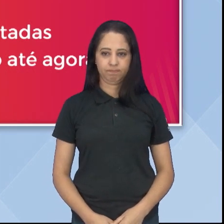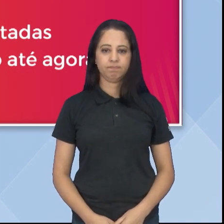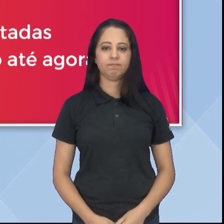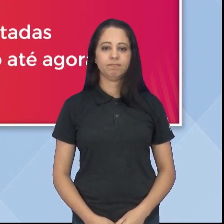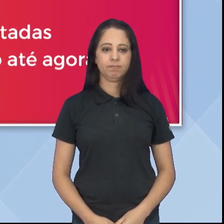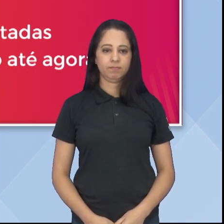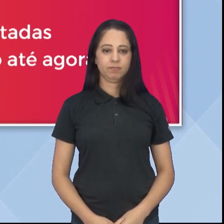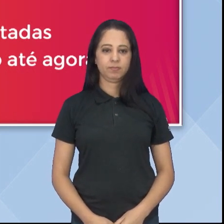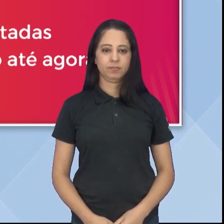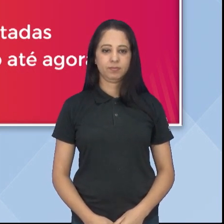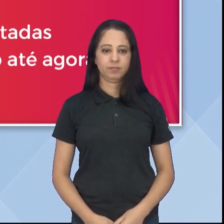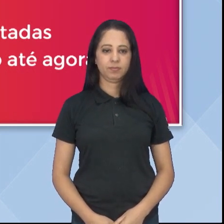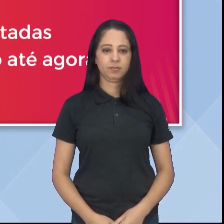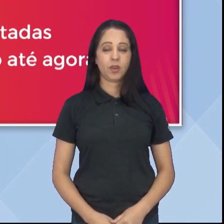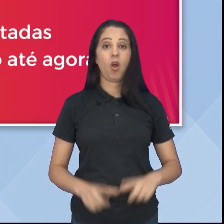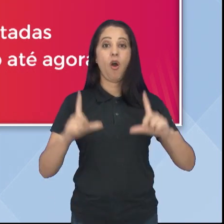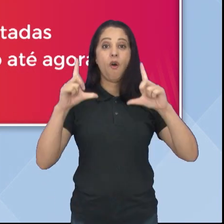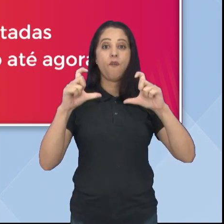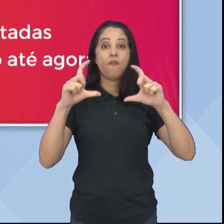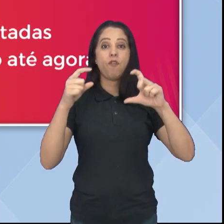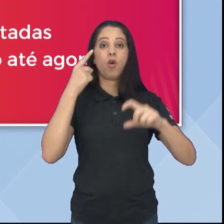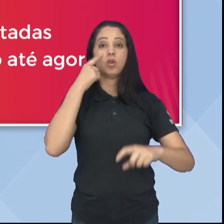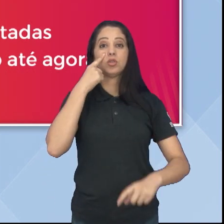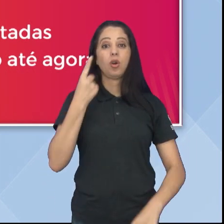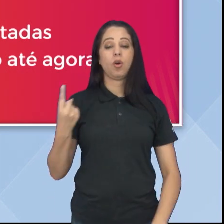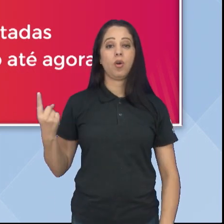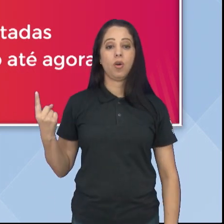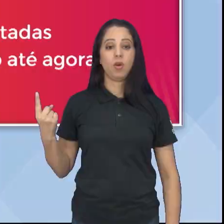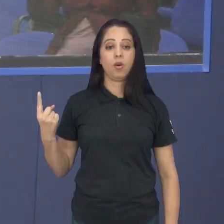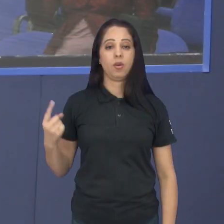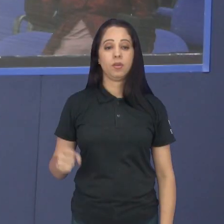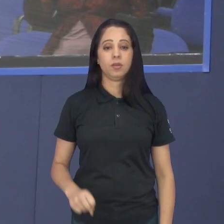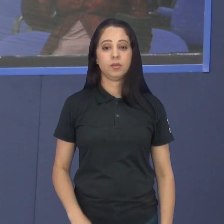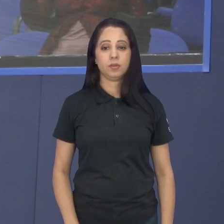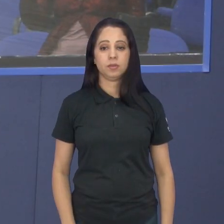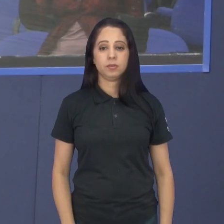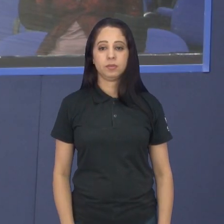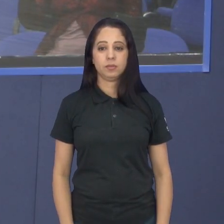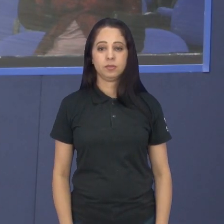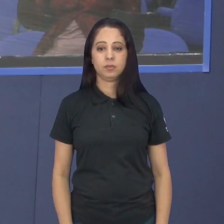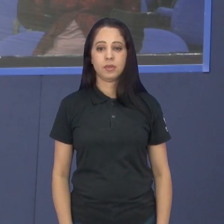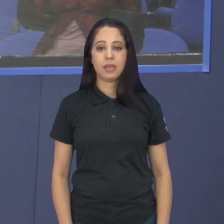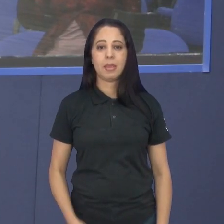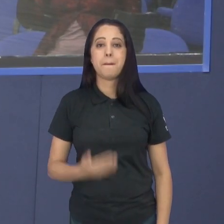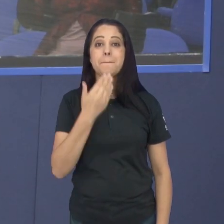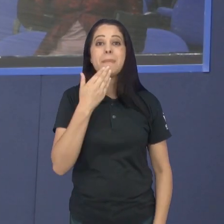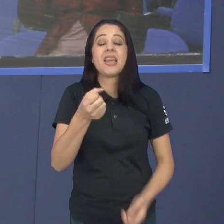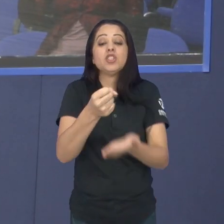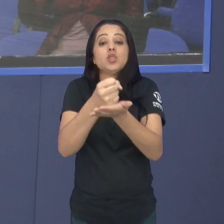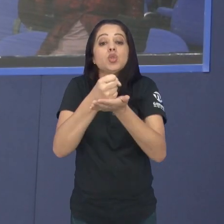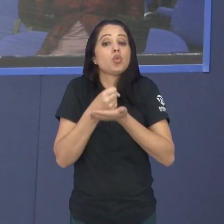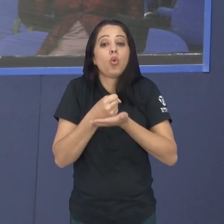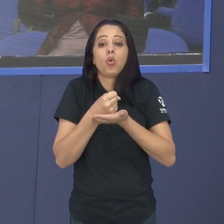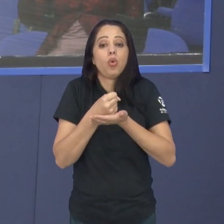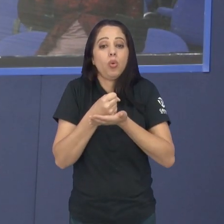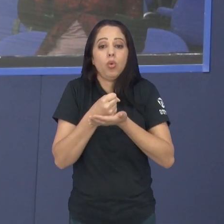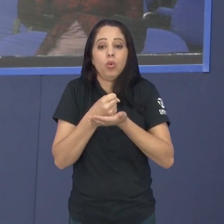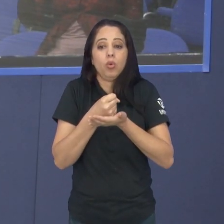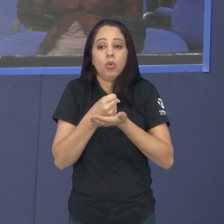agora. Fotografam lá, por favor, que elas estão com a plaquinha, chegou lá agora, estão pedindo socorro. Ela veio